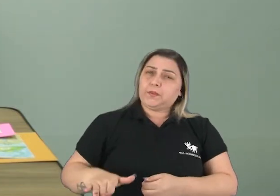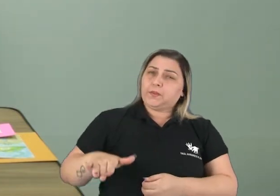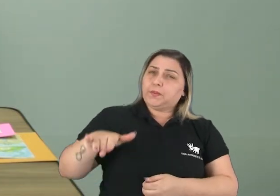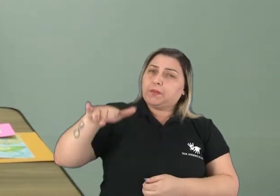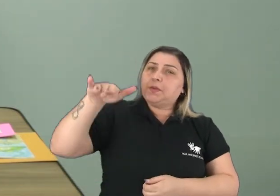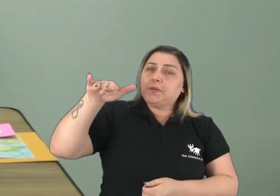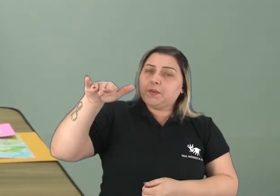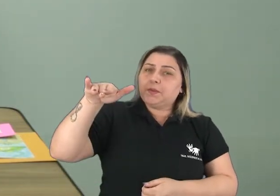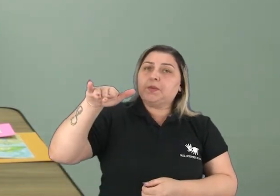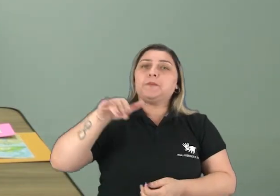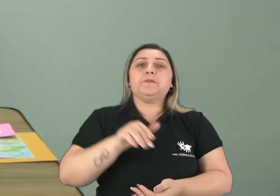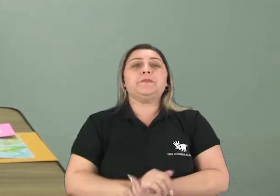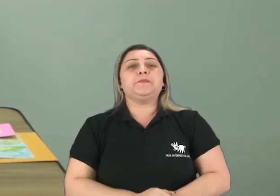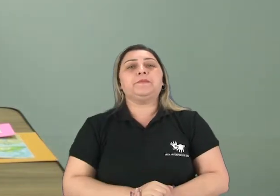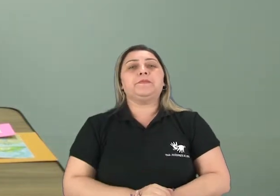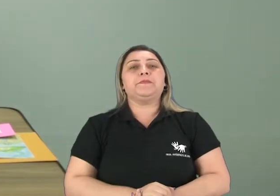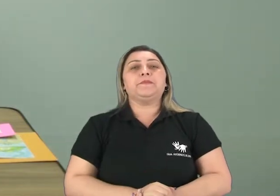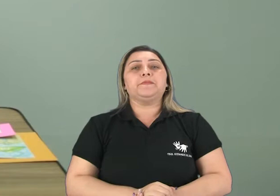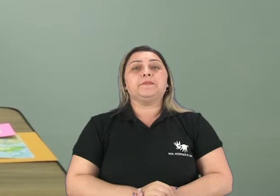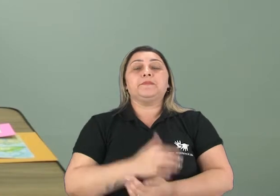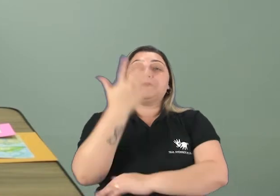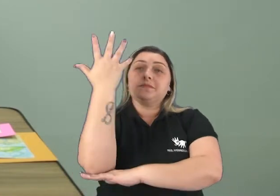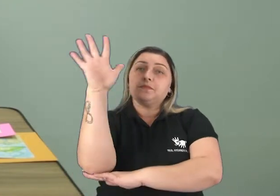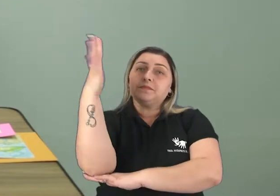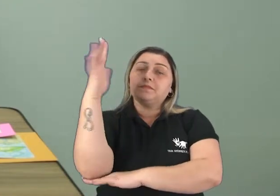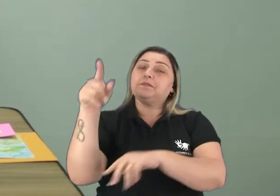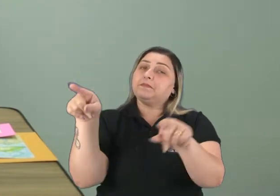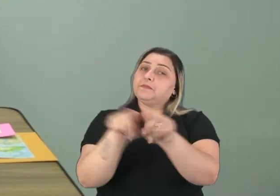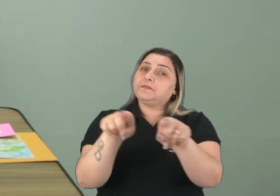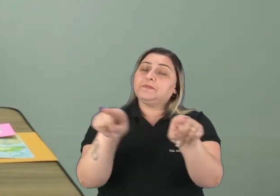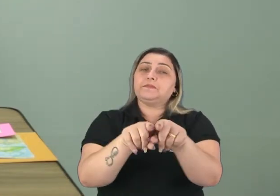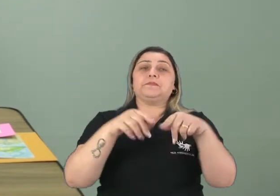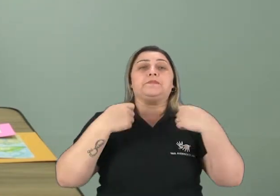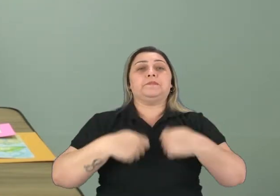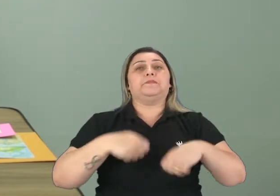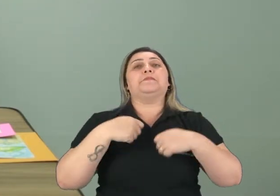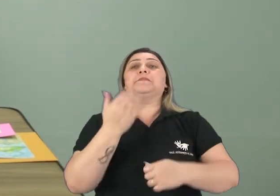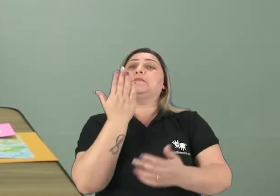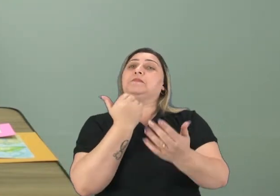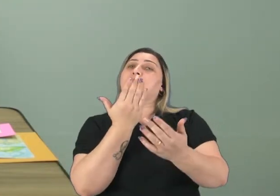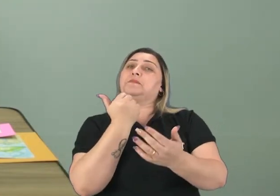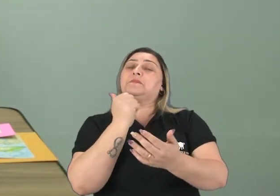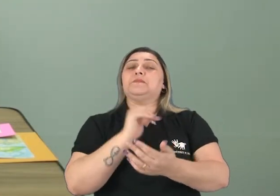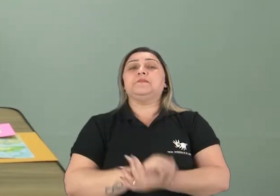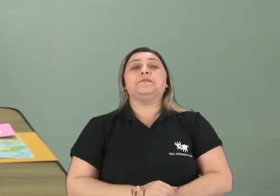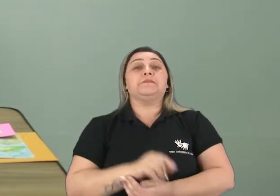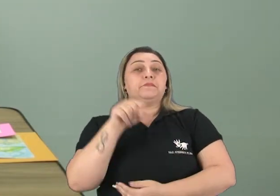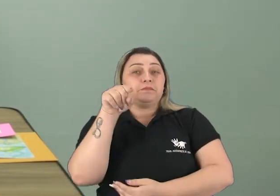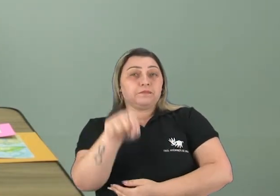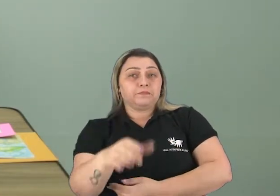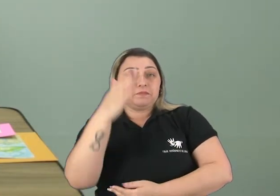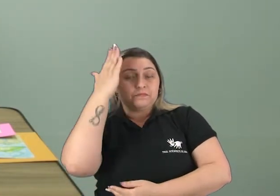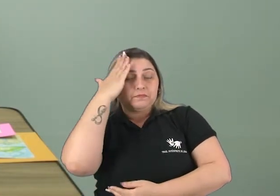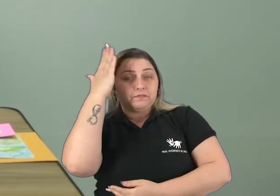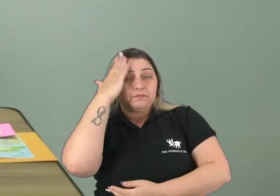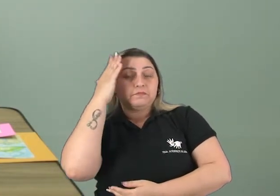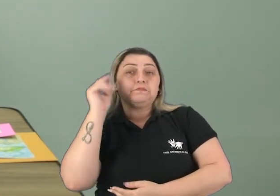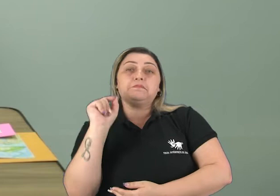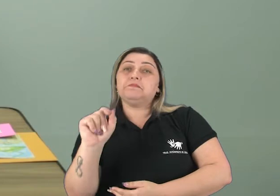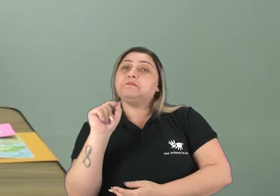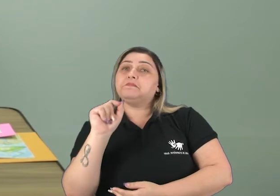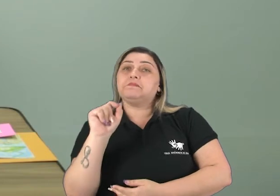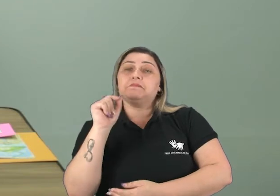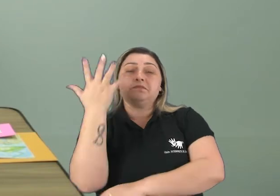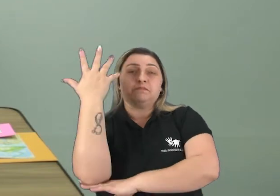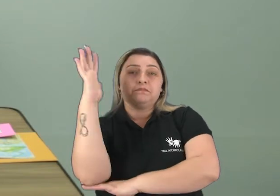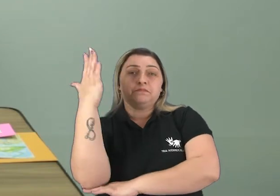e desenvolvendo. As plantas também precisam de alimentação. E você sabe do que as